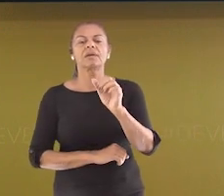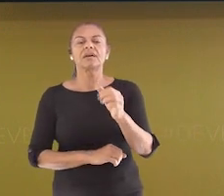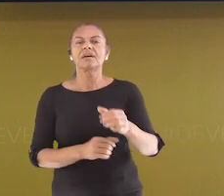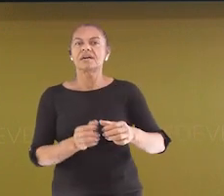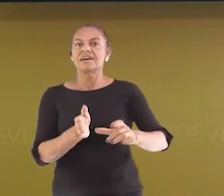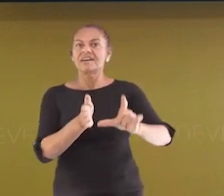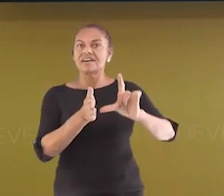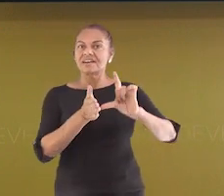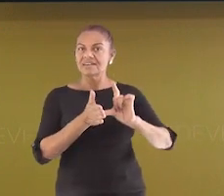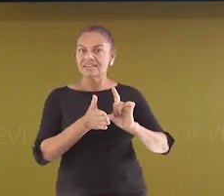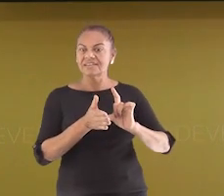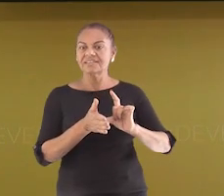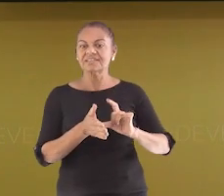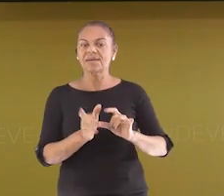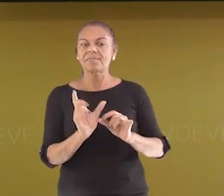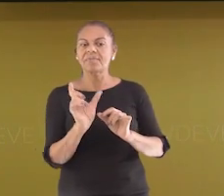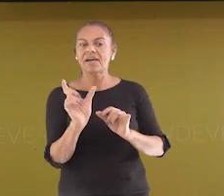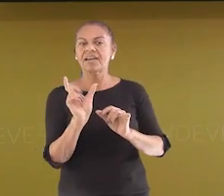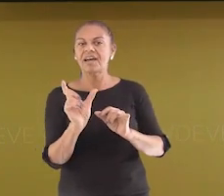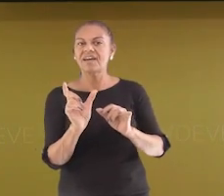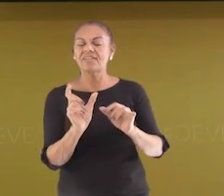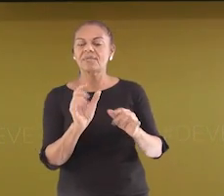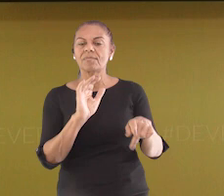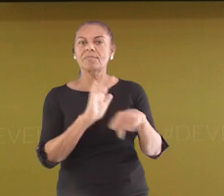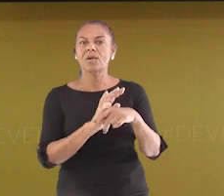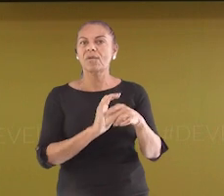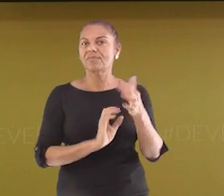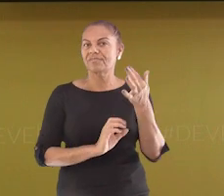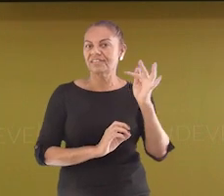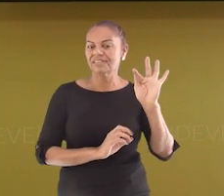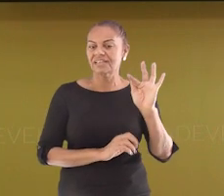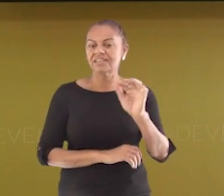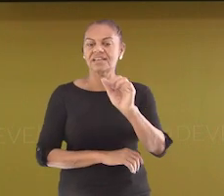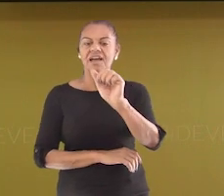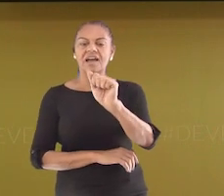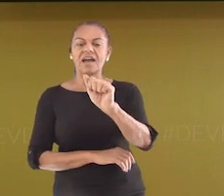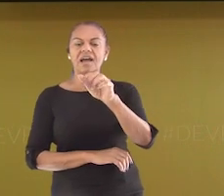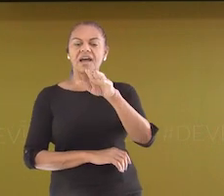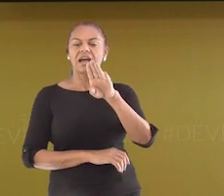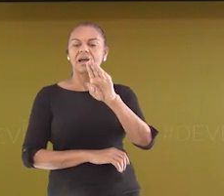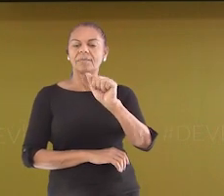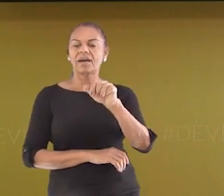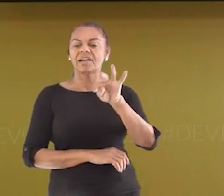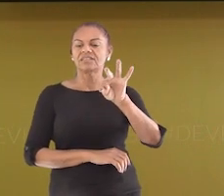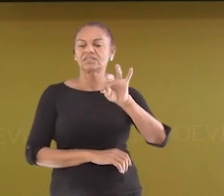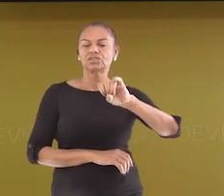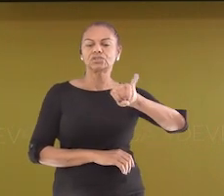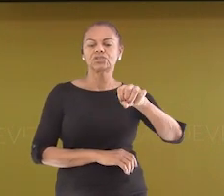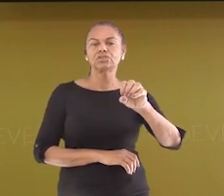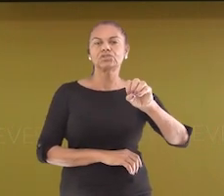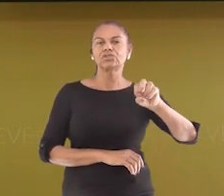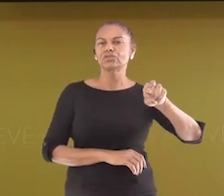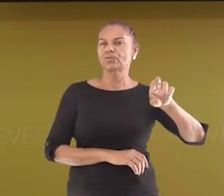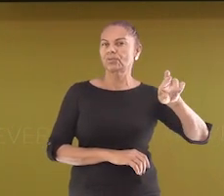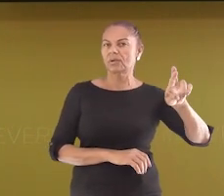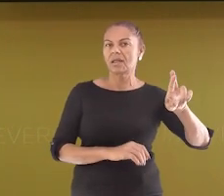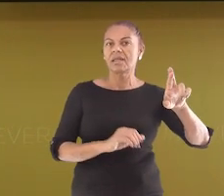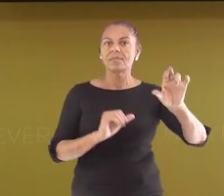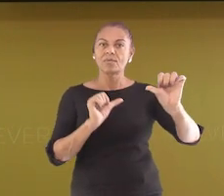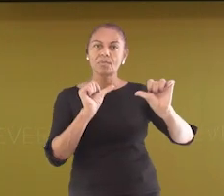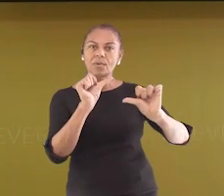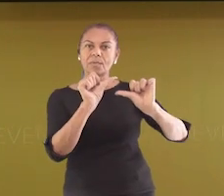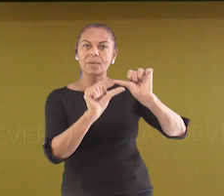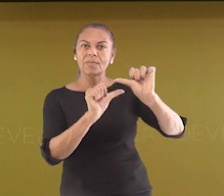foram abrasileiradas? Antigamente, esse objeto aqui era conhecido como abajur, ok? Antes